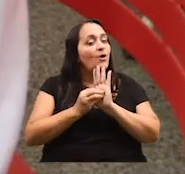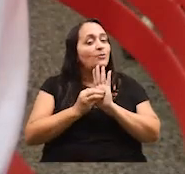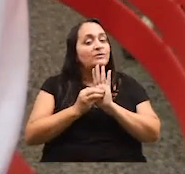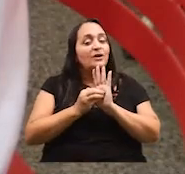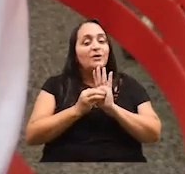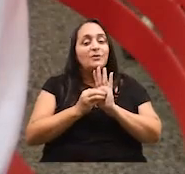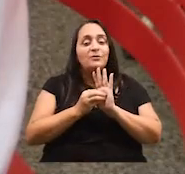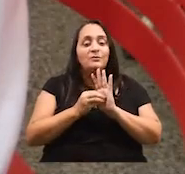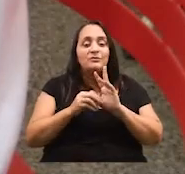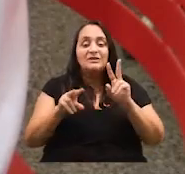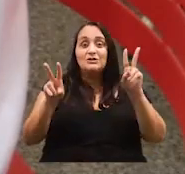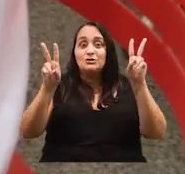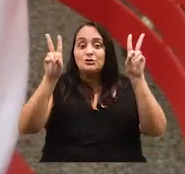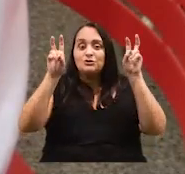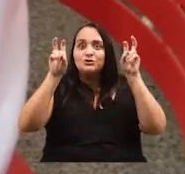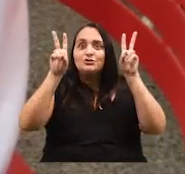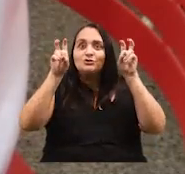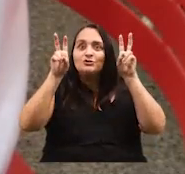Um